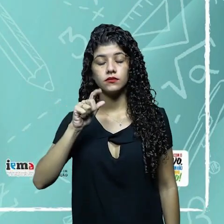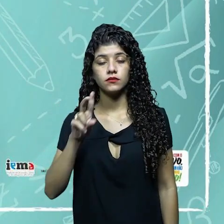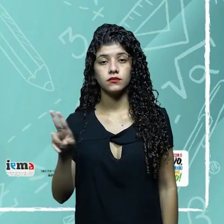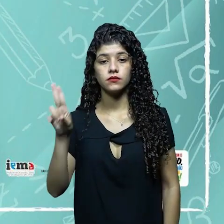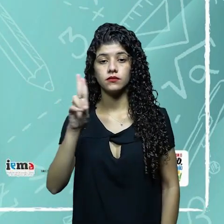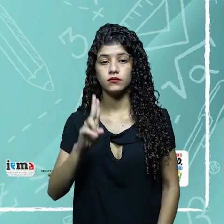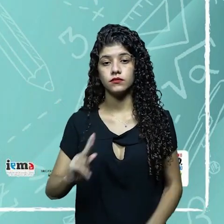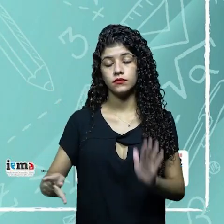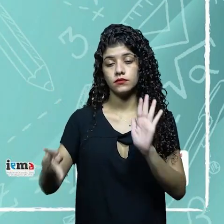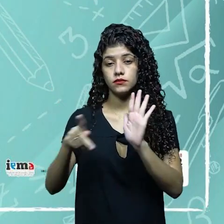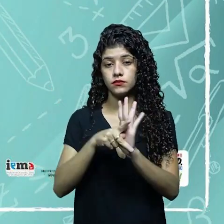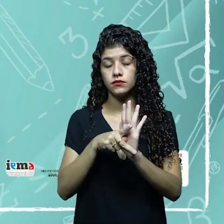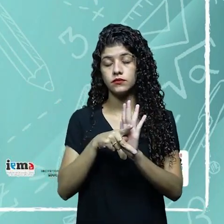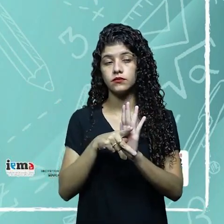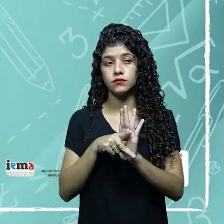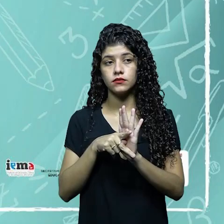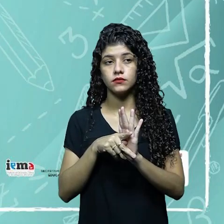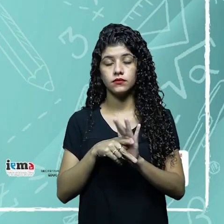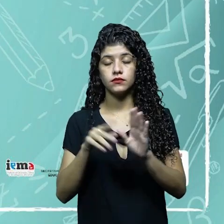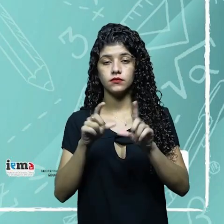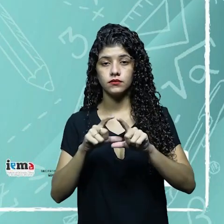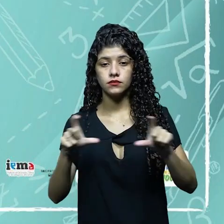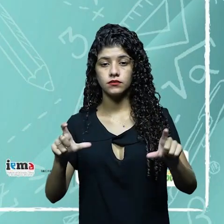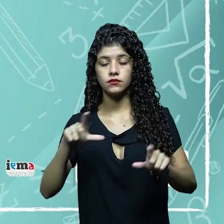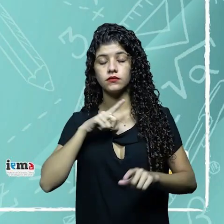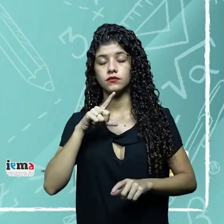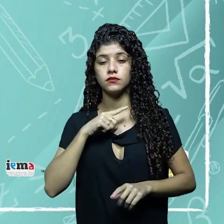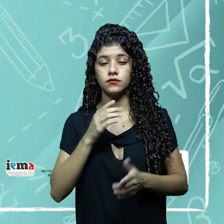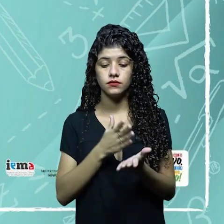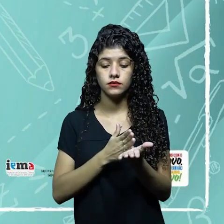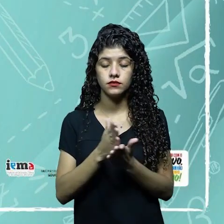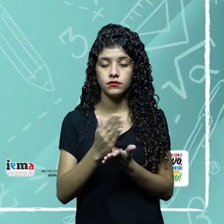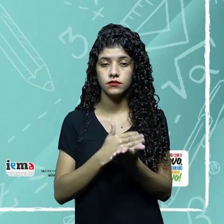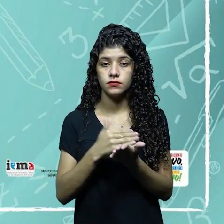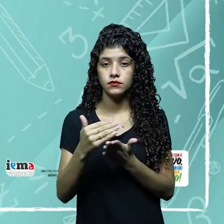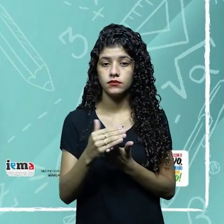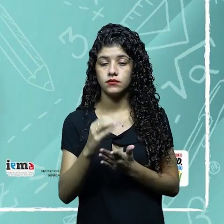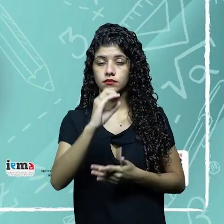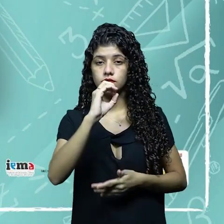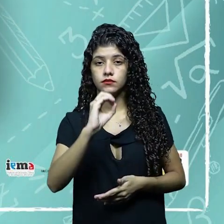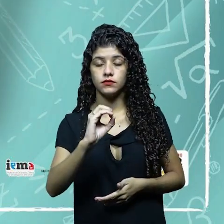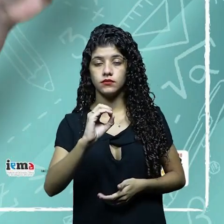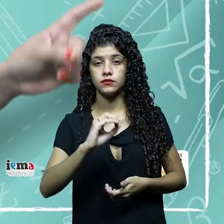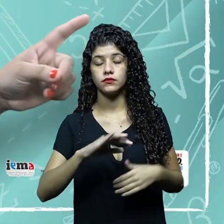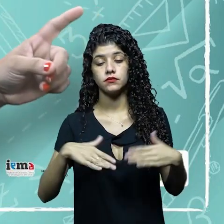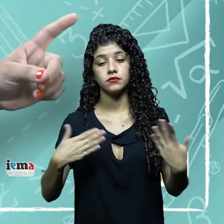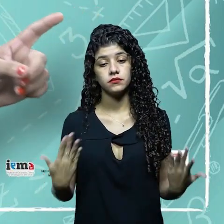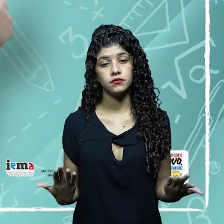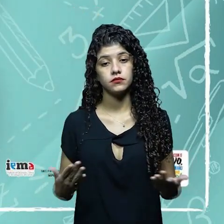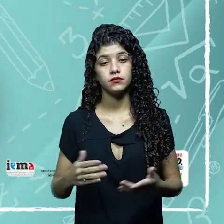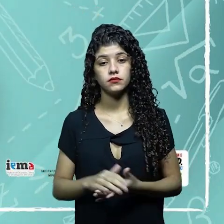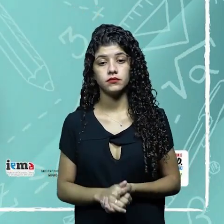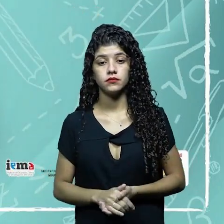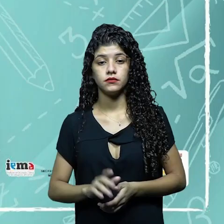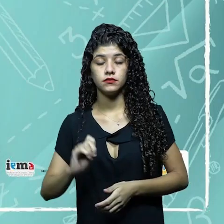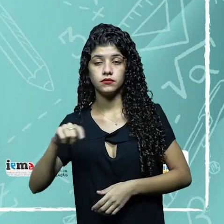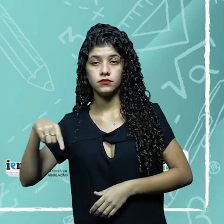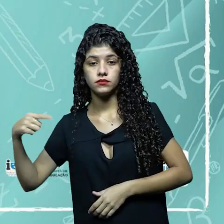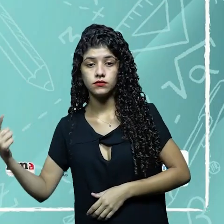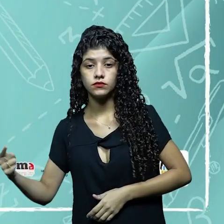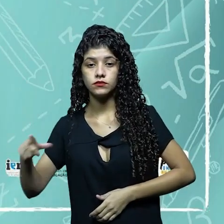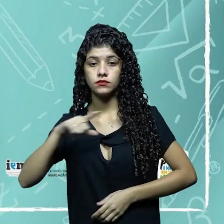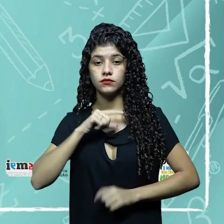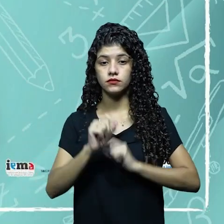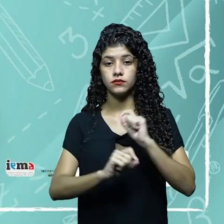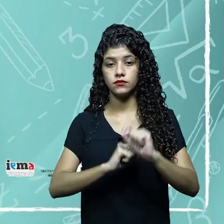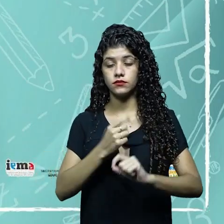plano cartesiano. Ela vai ter a origem dela lá no 0, tá? Então é isso. E já lá na relativa, ela não tem essa origem